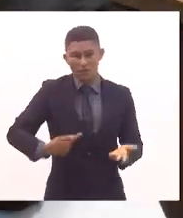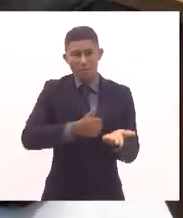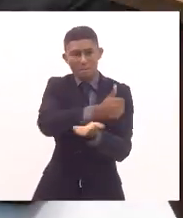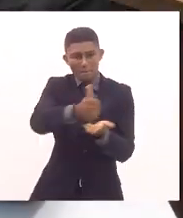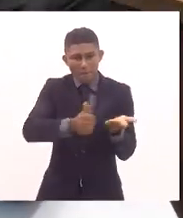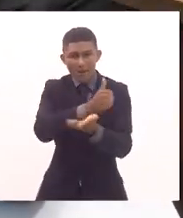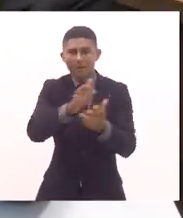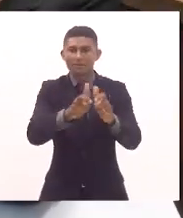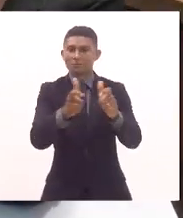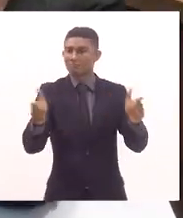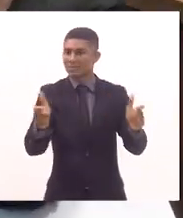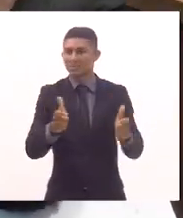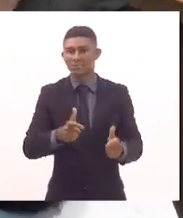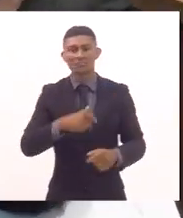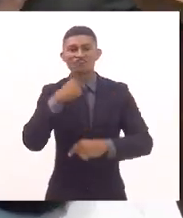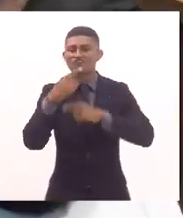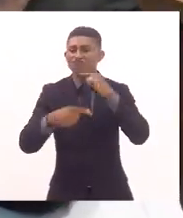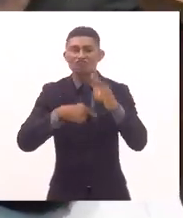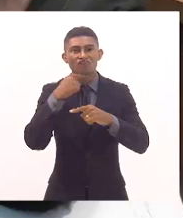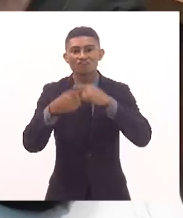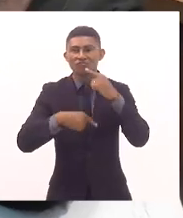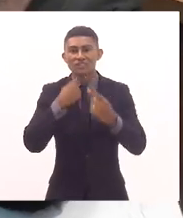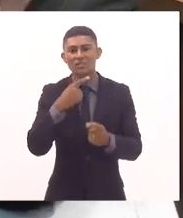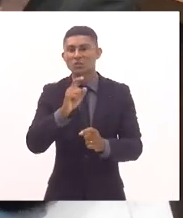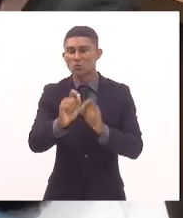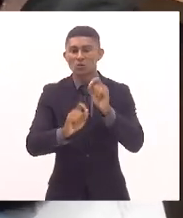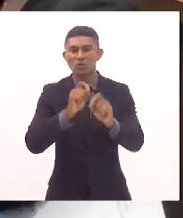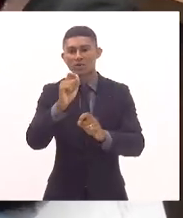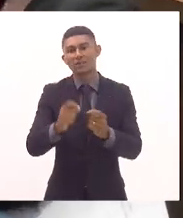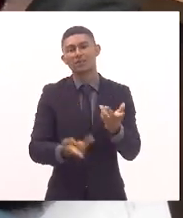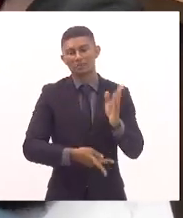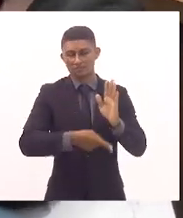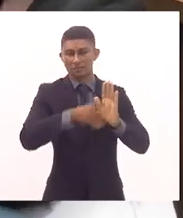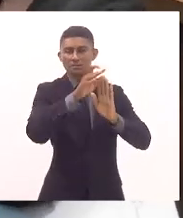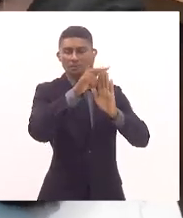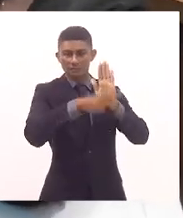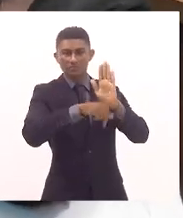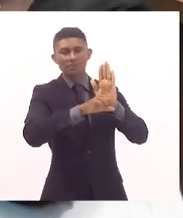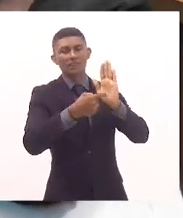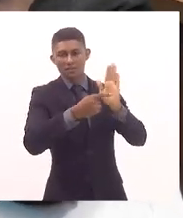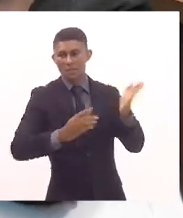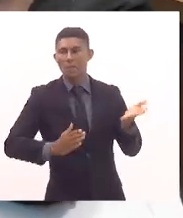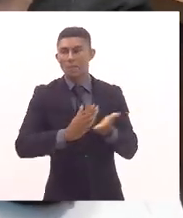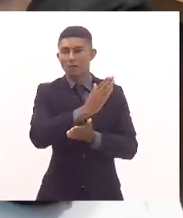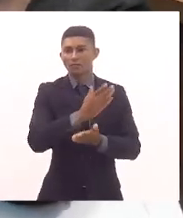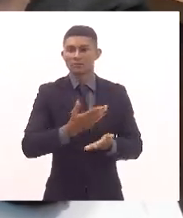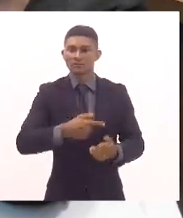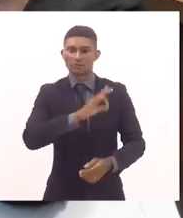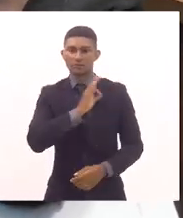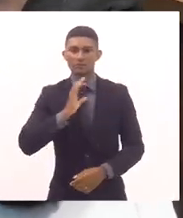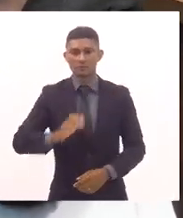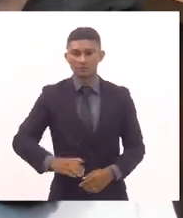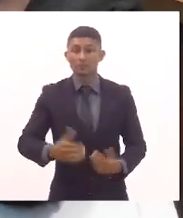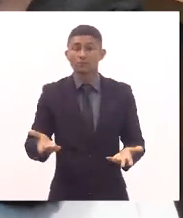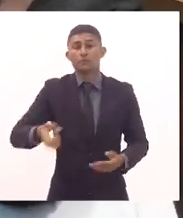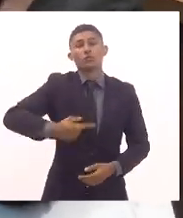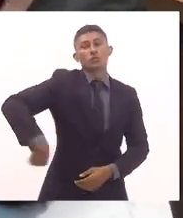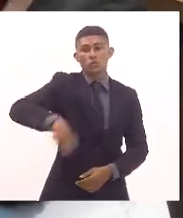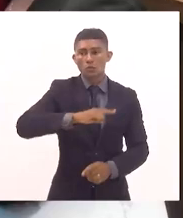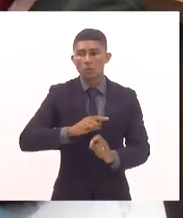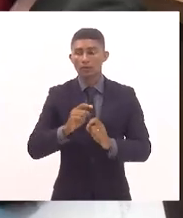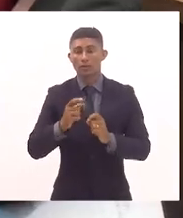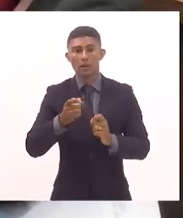maioria, não conseguiria aprovar o projeto da lei orgânica da Polícia Civil. O que nós, senhor presidente,